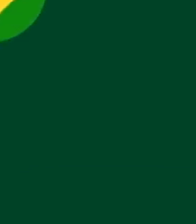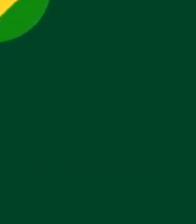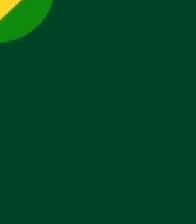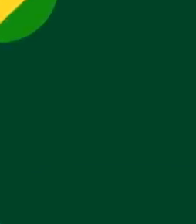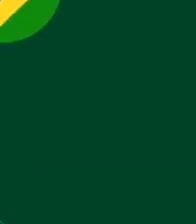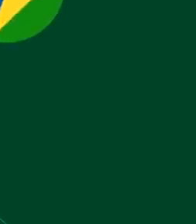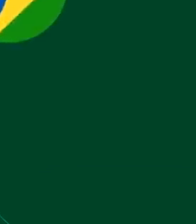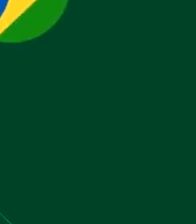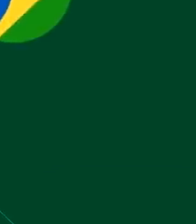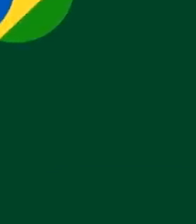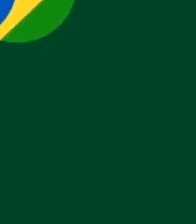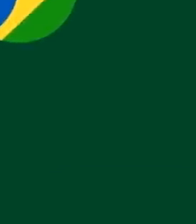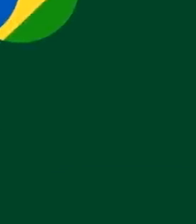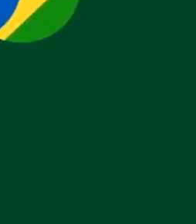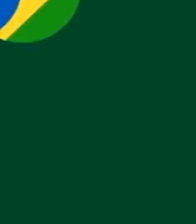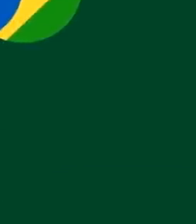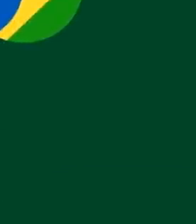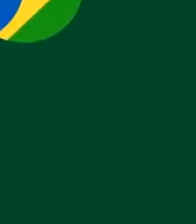Momento Saúde